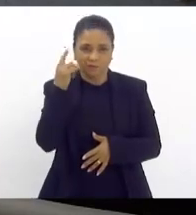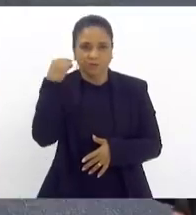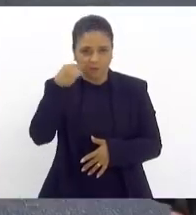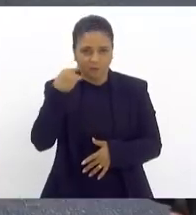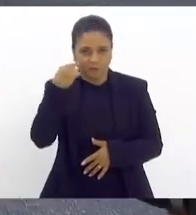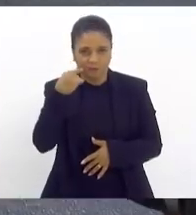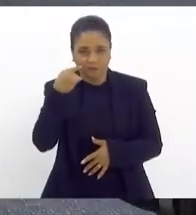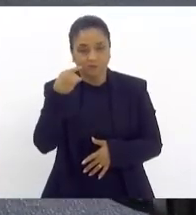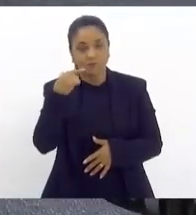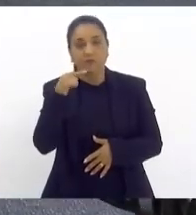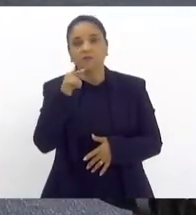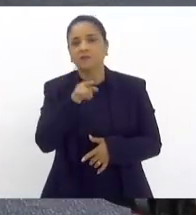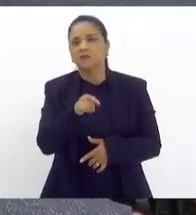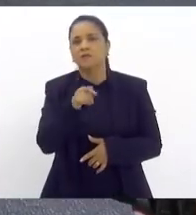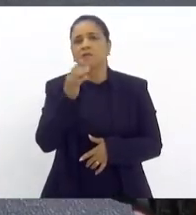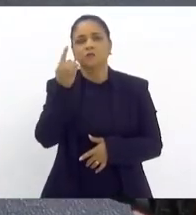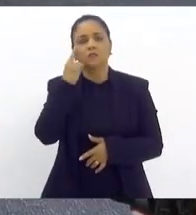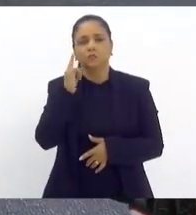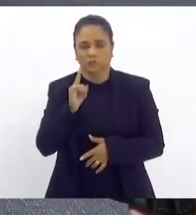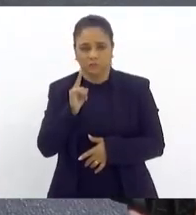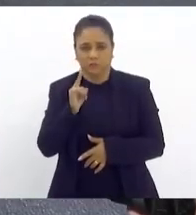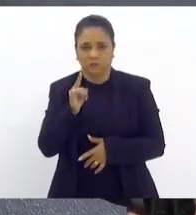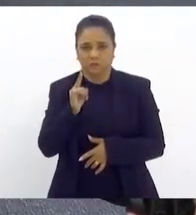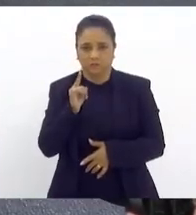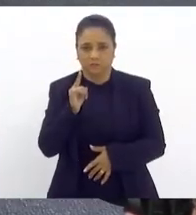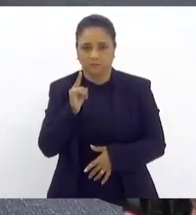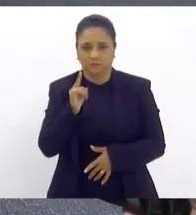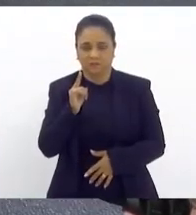eu não sei se vossa excelência